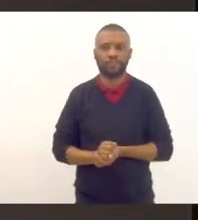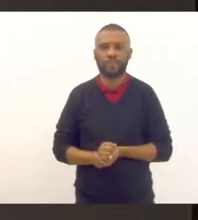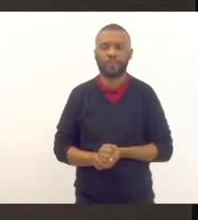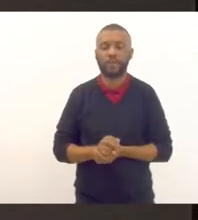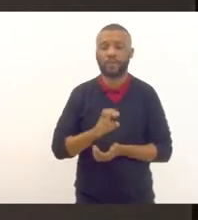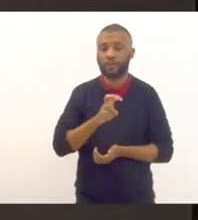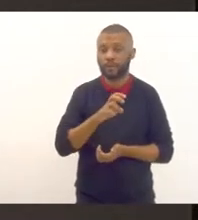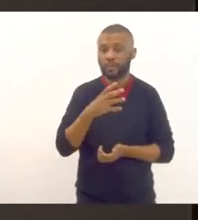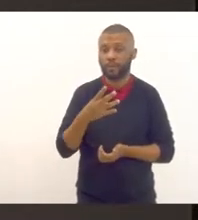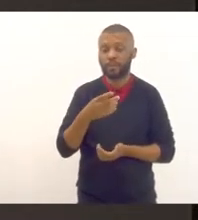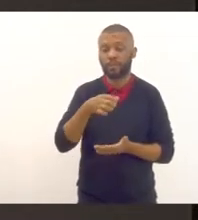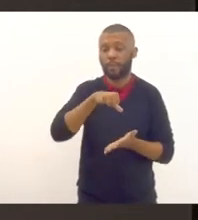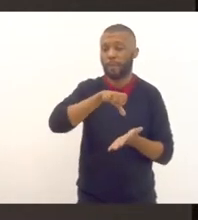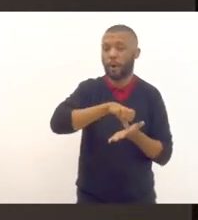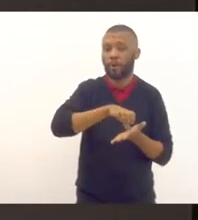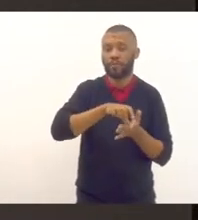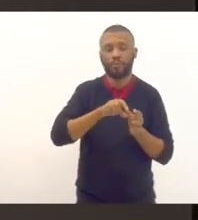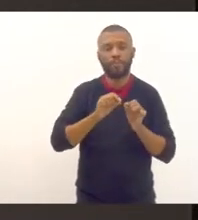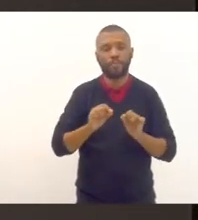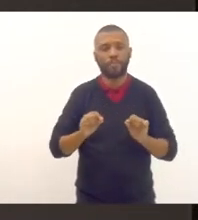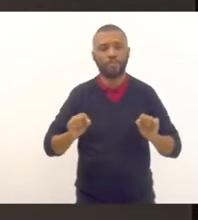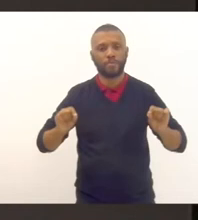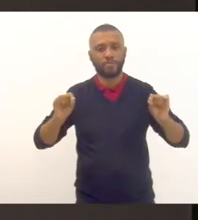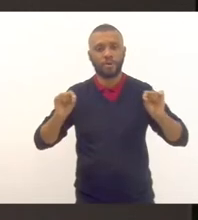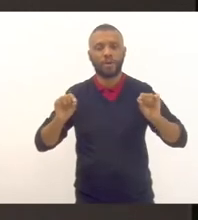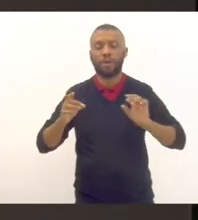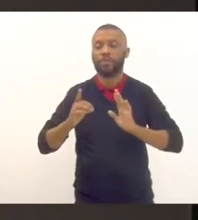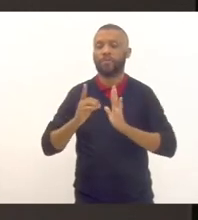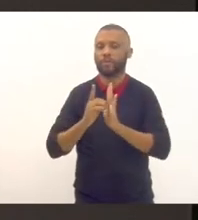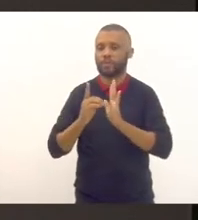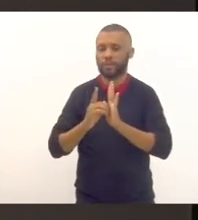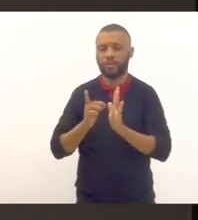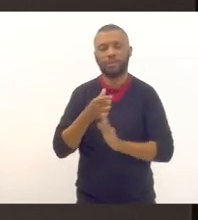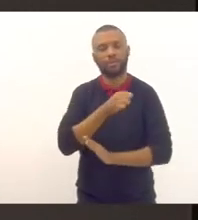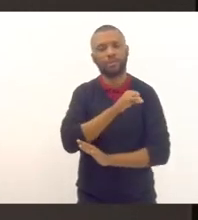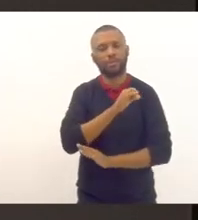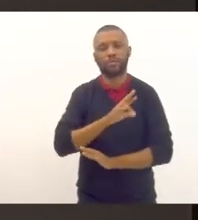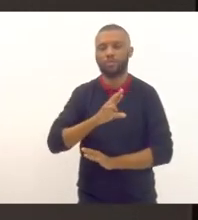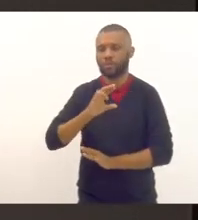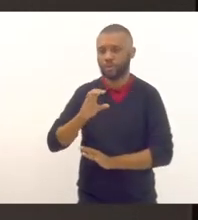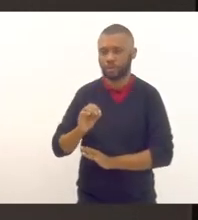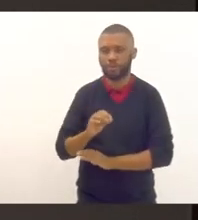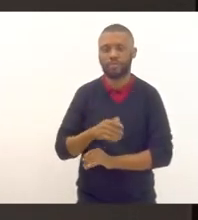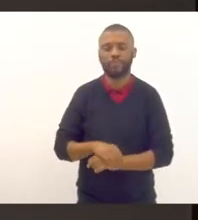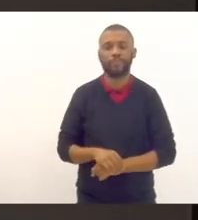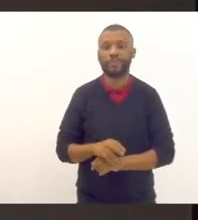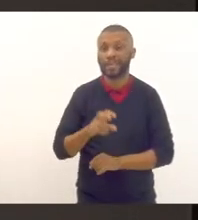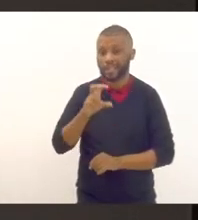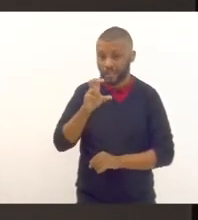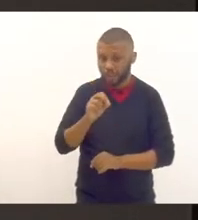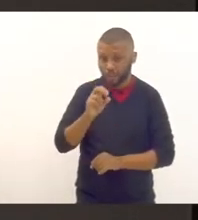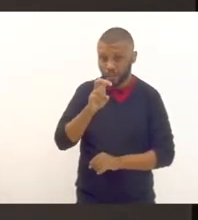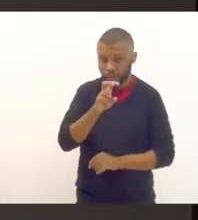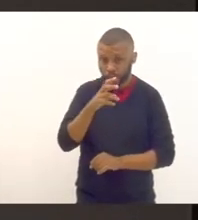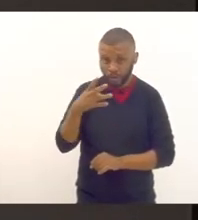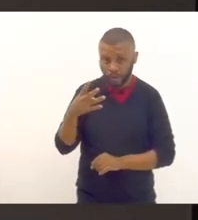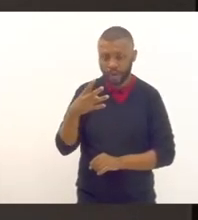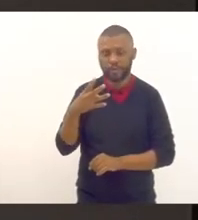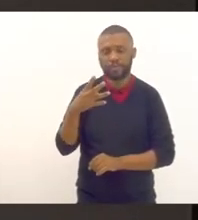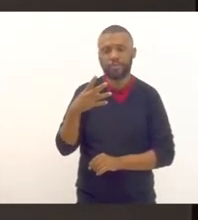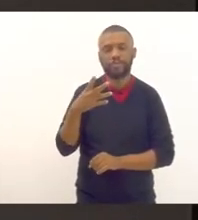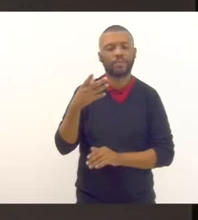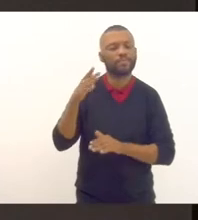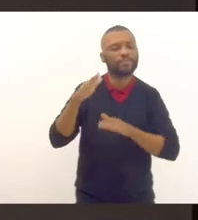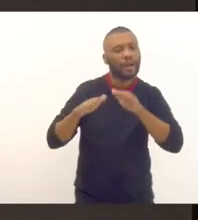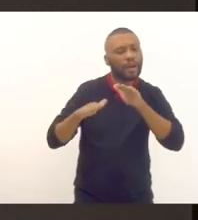54 postos do Detran no Estado do Rio de Janeiro. 54 postos. Estimativa de média